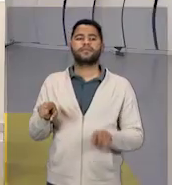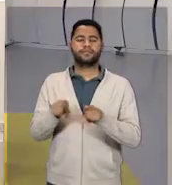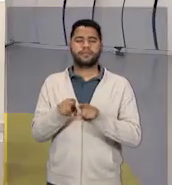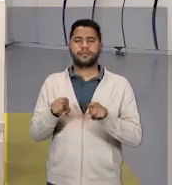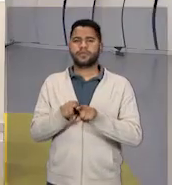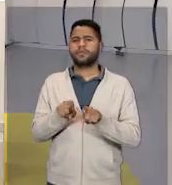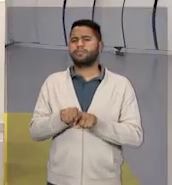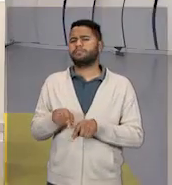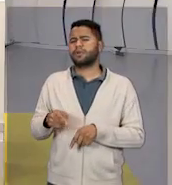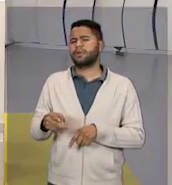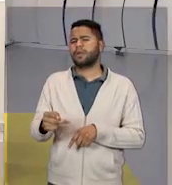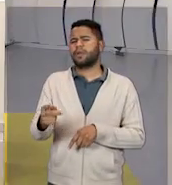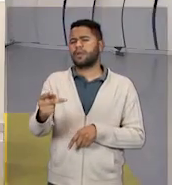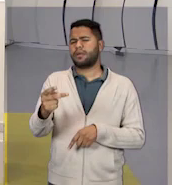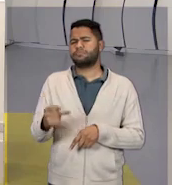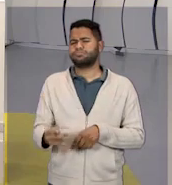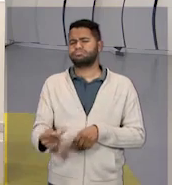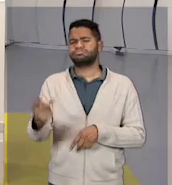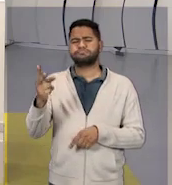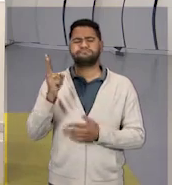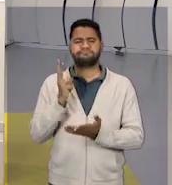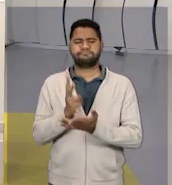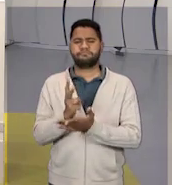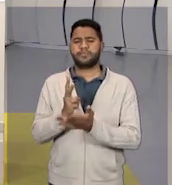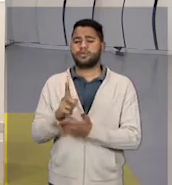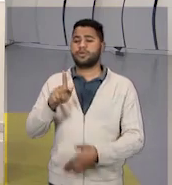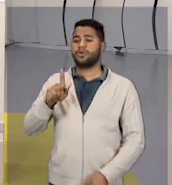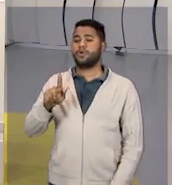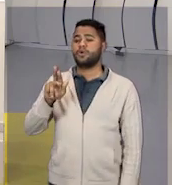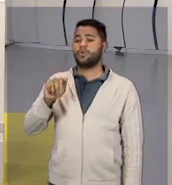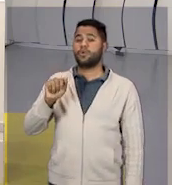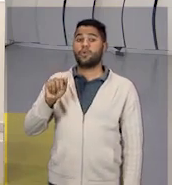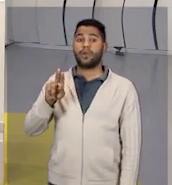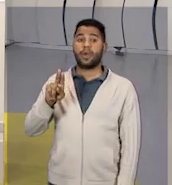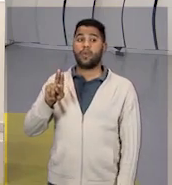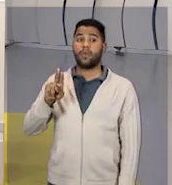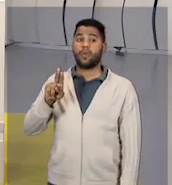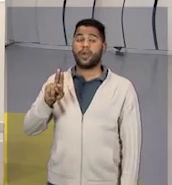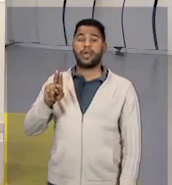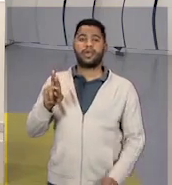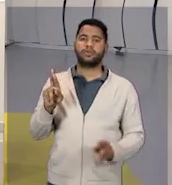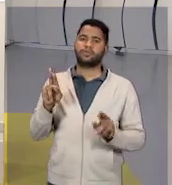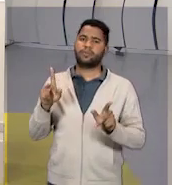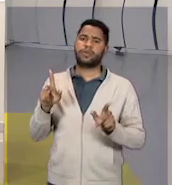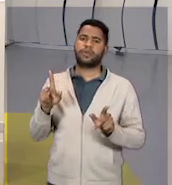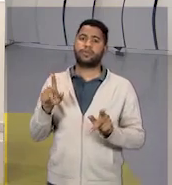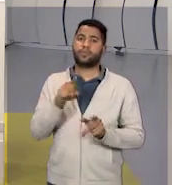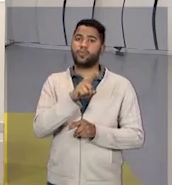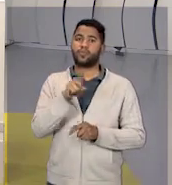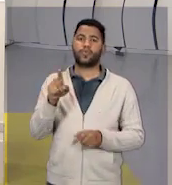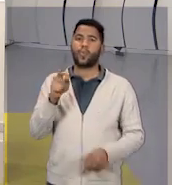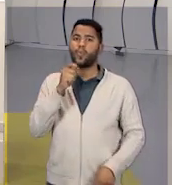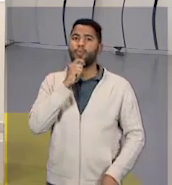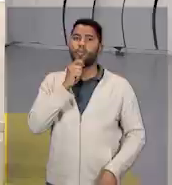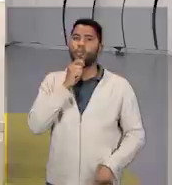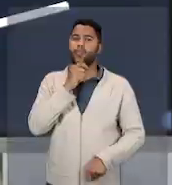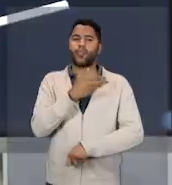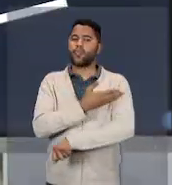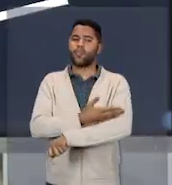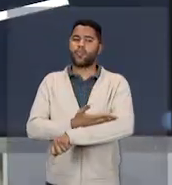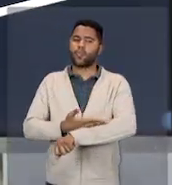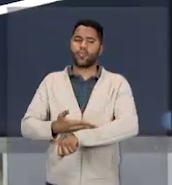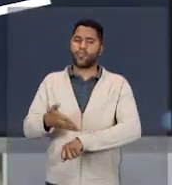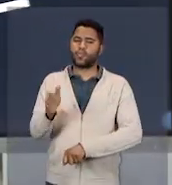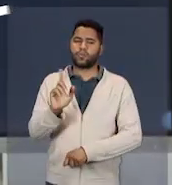lá na frente, tá certo? Então, o grau é uma medida muito diferente, você ainda não está acostumado a medir